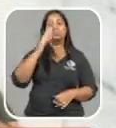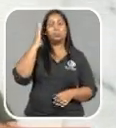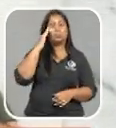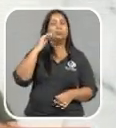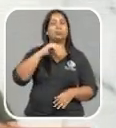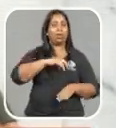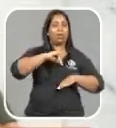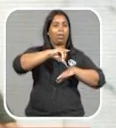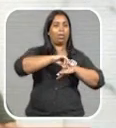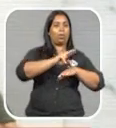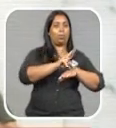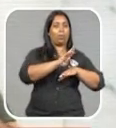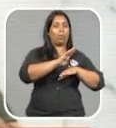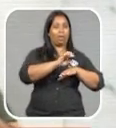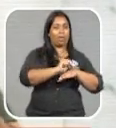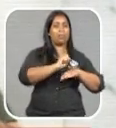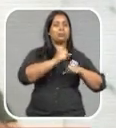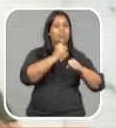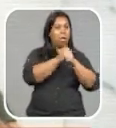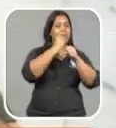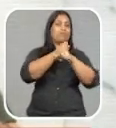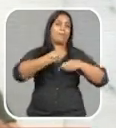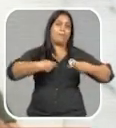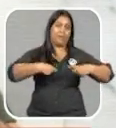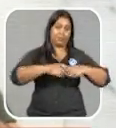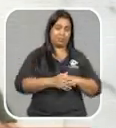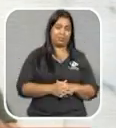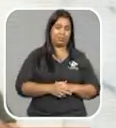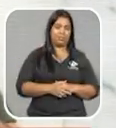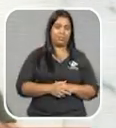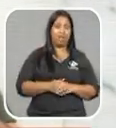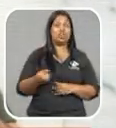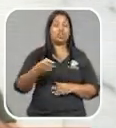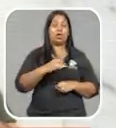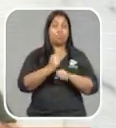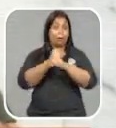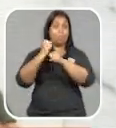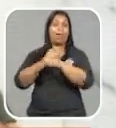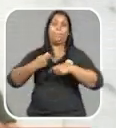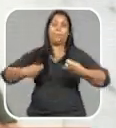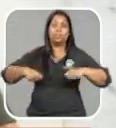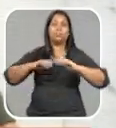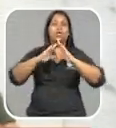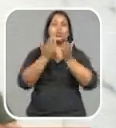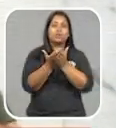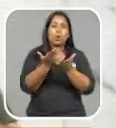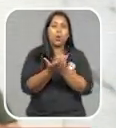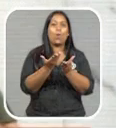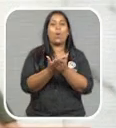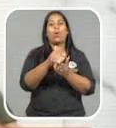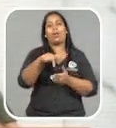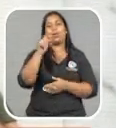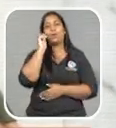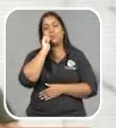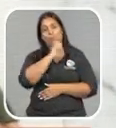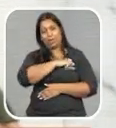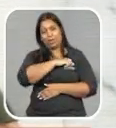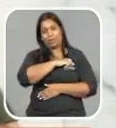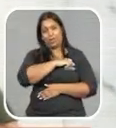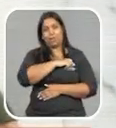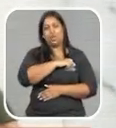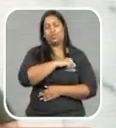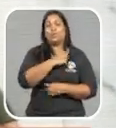precisamos construir novas UBS. Nós precisamos construir escolas e creches no município, porque o déficit é muito alto. Você tem uma das UBS